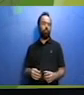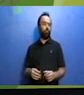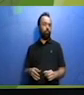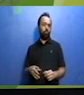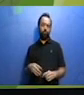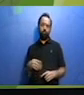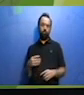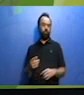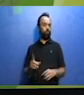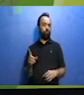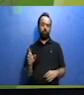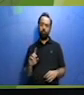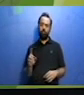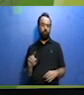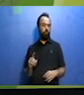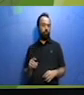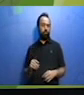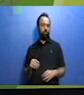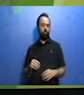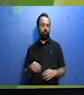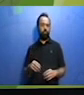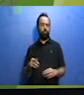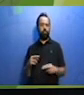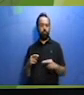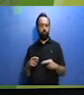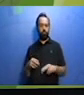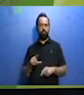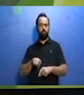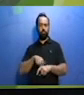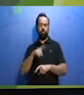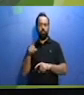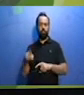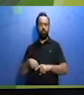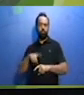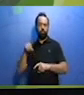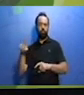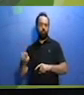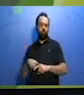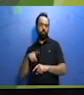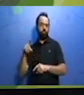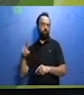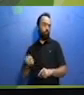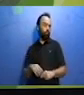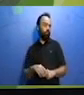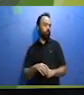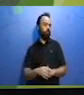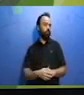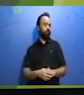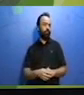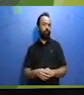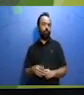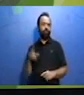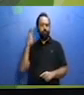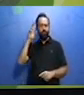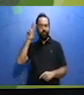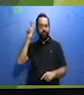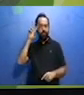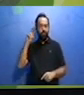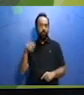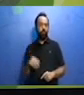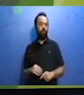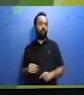esgotáveis, ou seja, eles não são renováveis. Um pouco sobre a história do